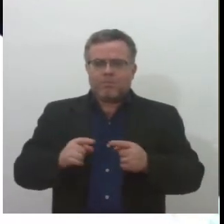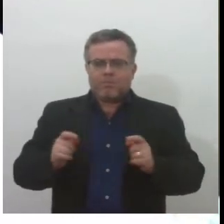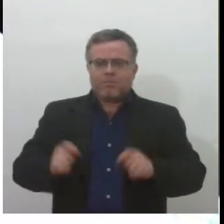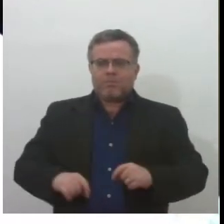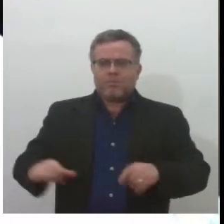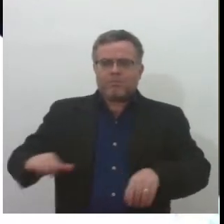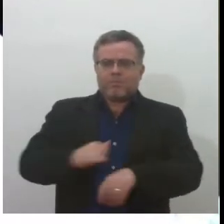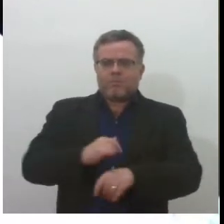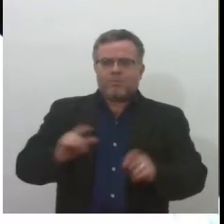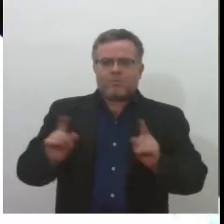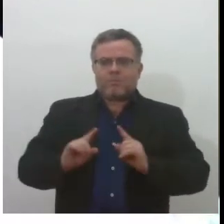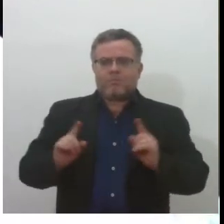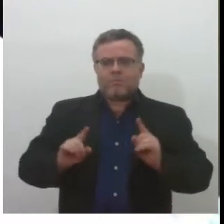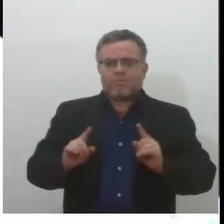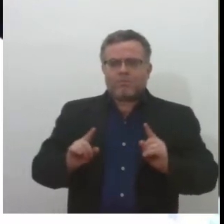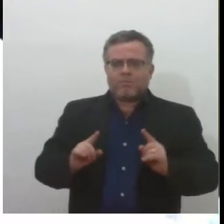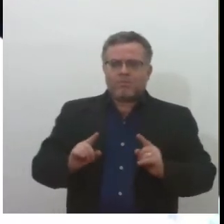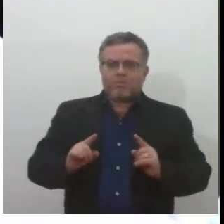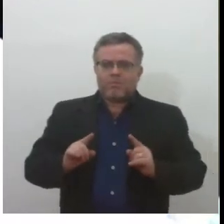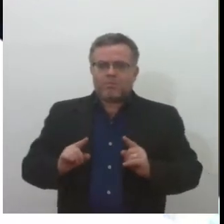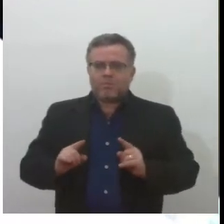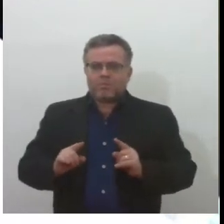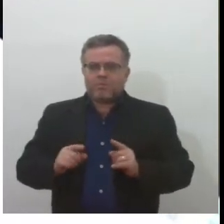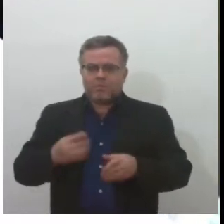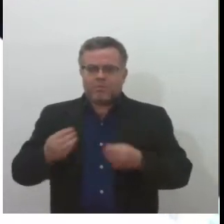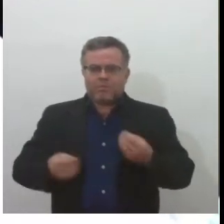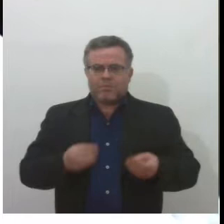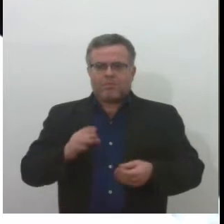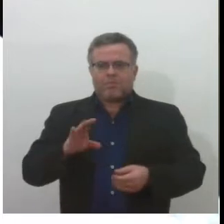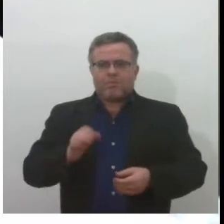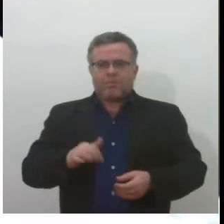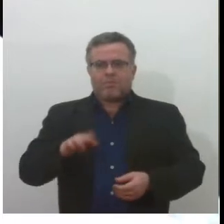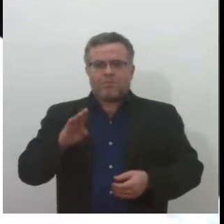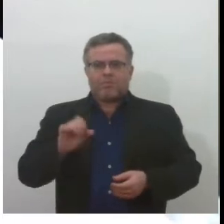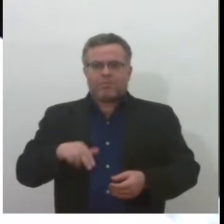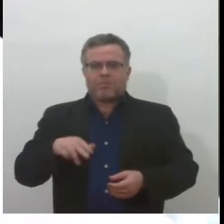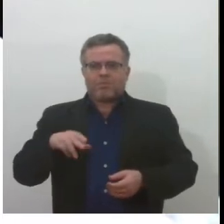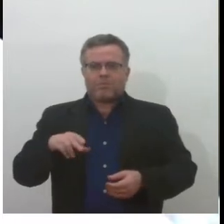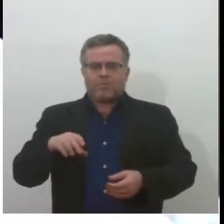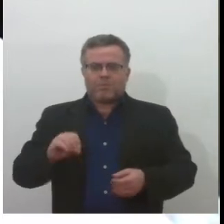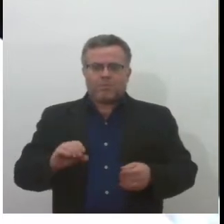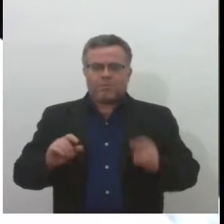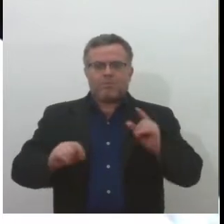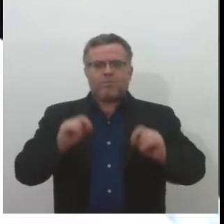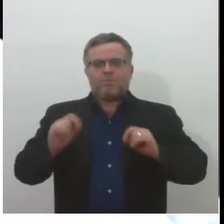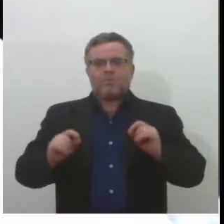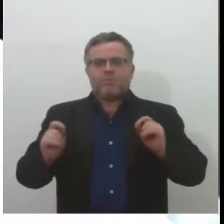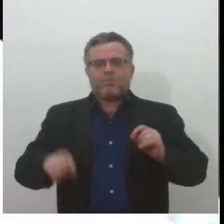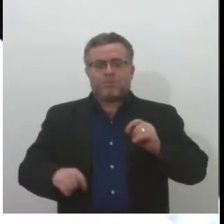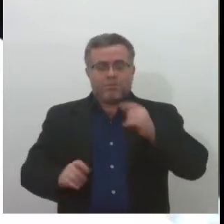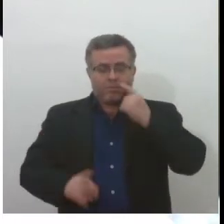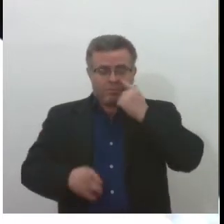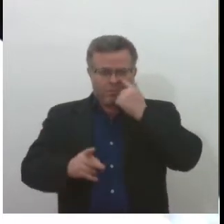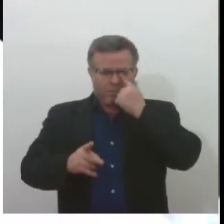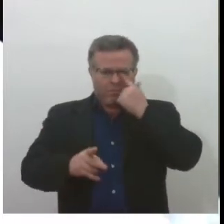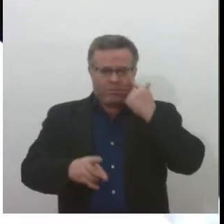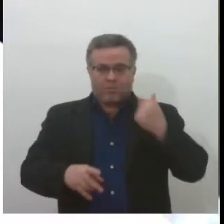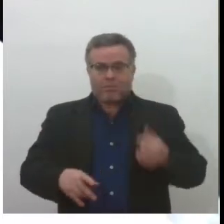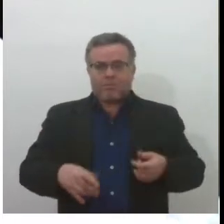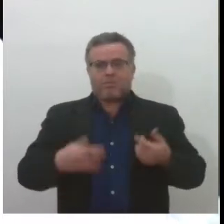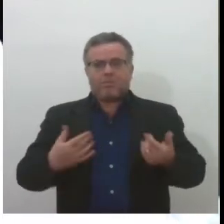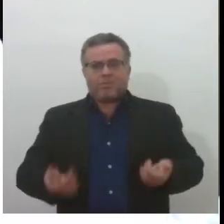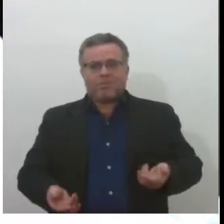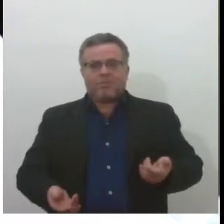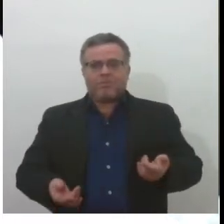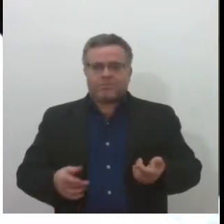gordurosa que o hidrato de carbono proporcionalmente à quantidade de proteína que ele come e